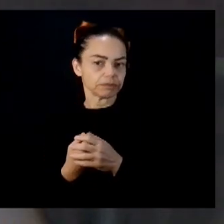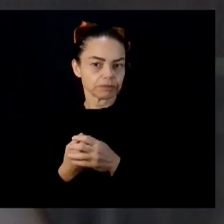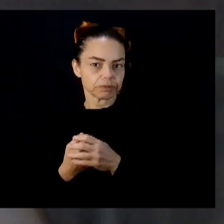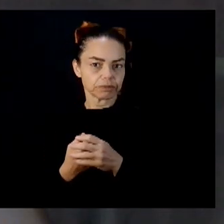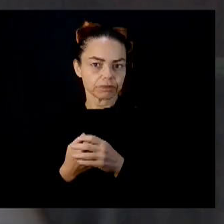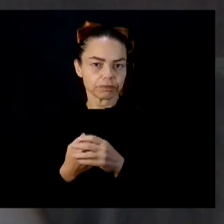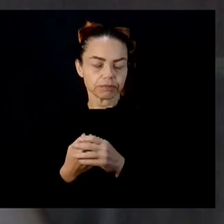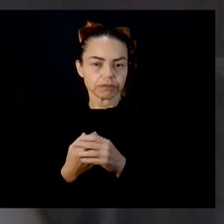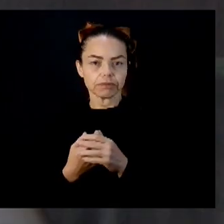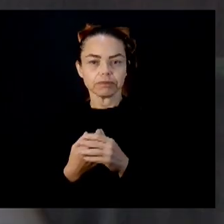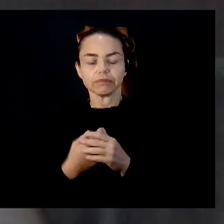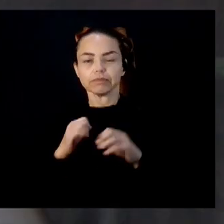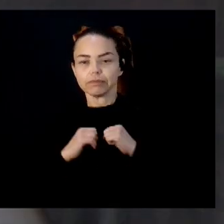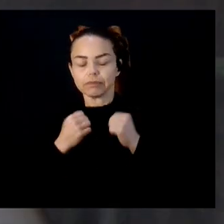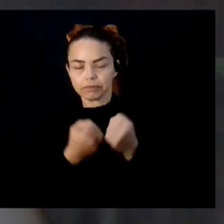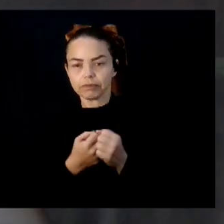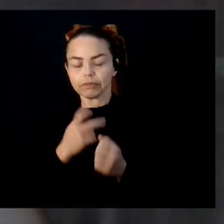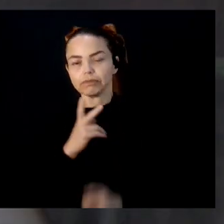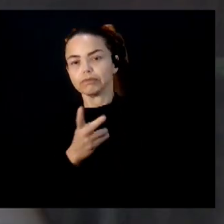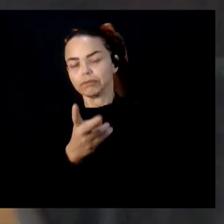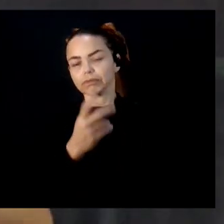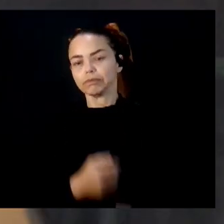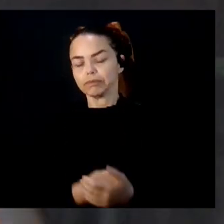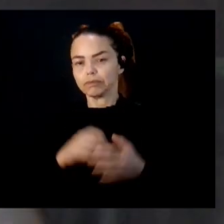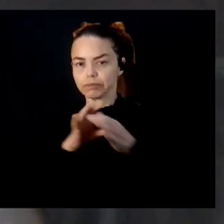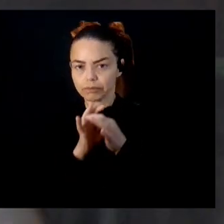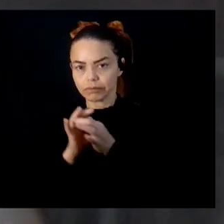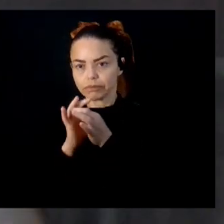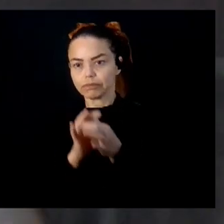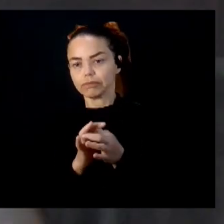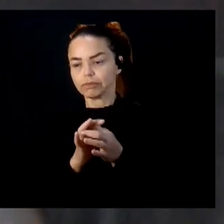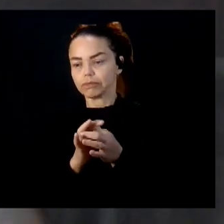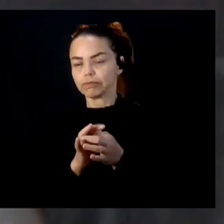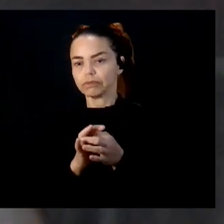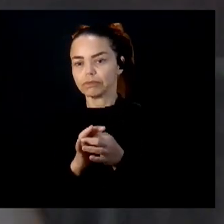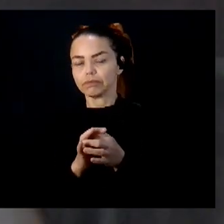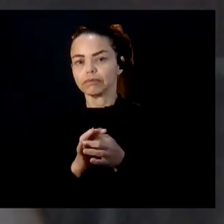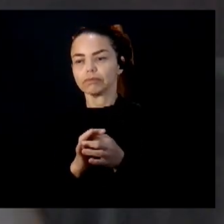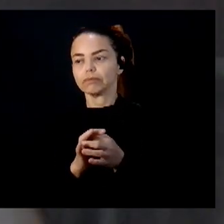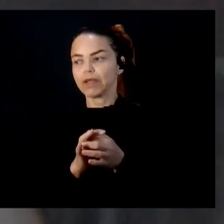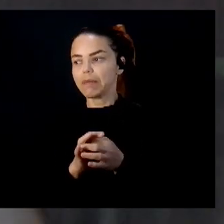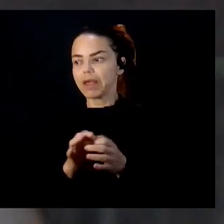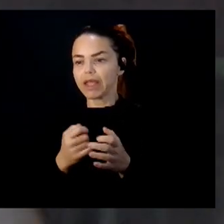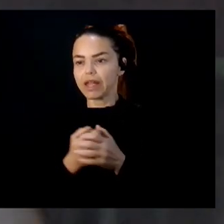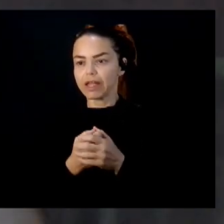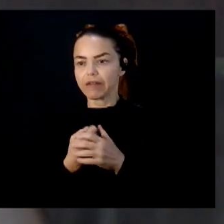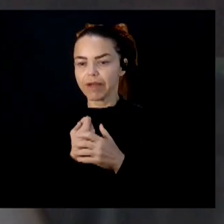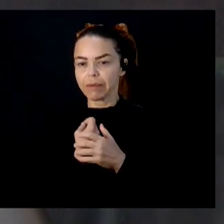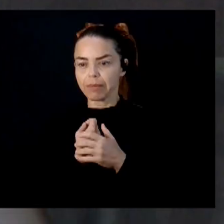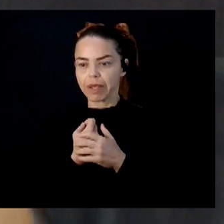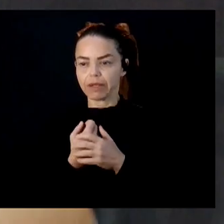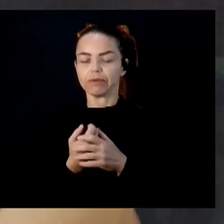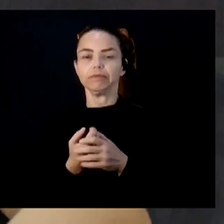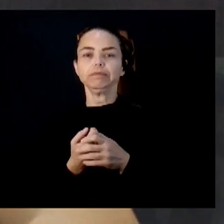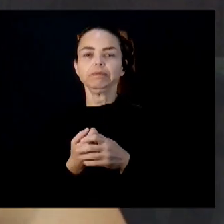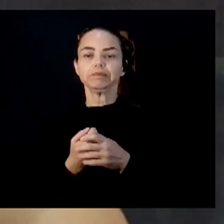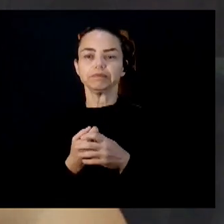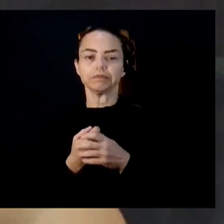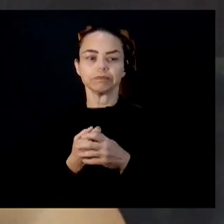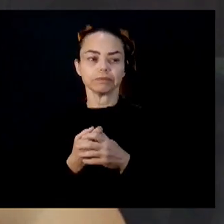se manter um vínculo, vai ficar no conforto, né, do comum. Sim,